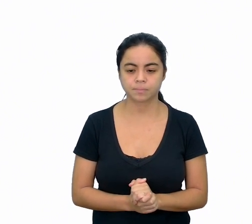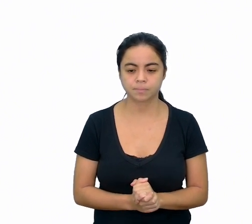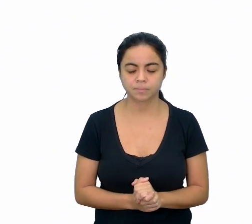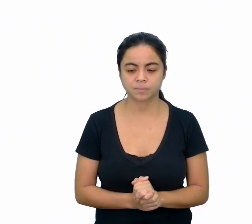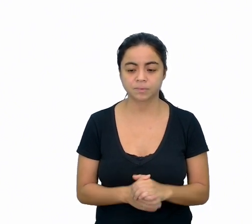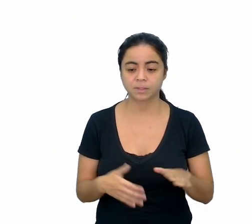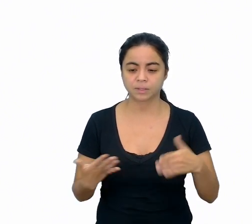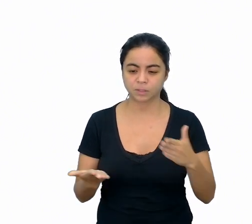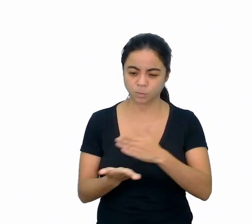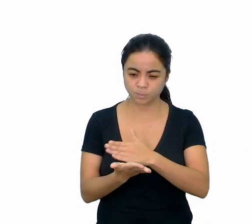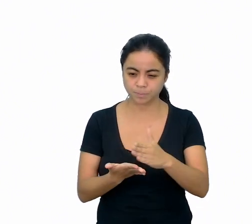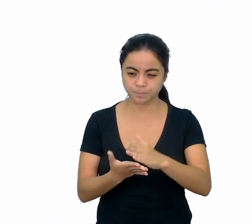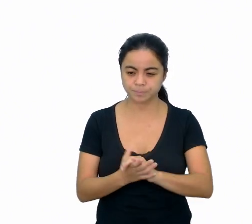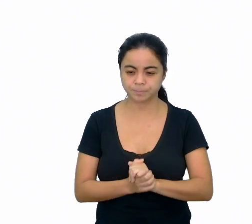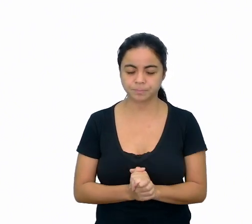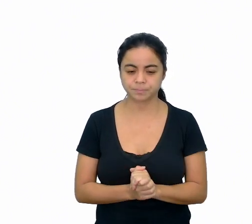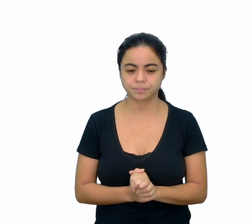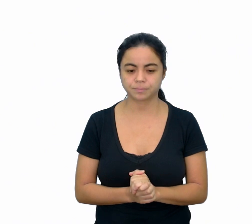Então, vamos lá.